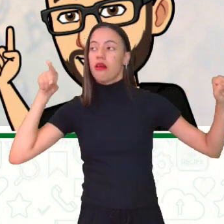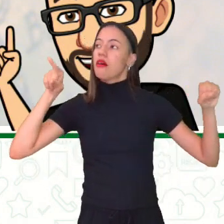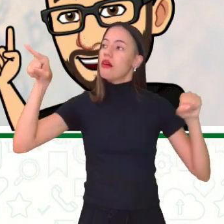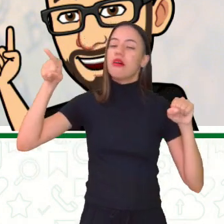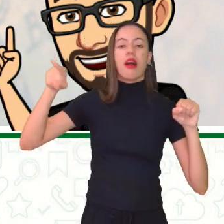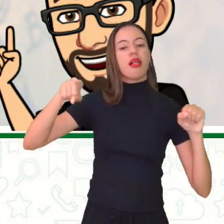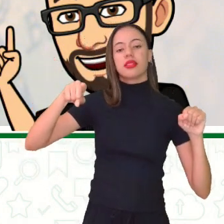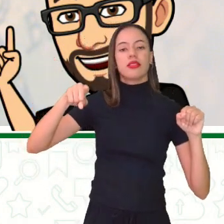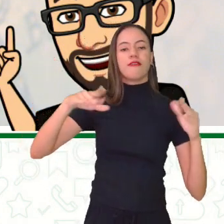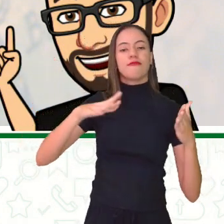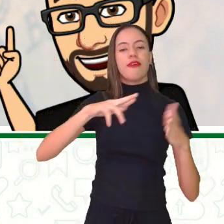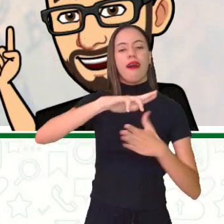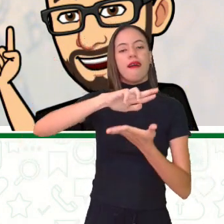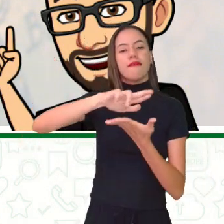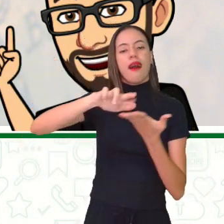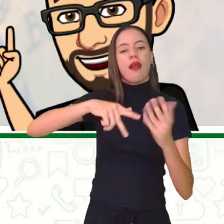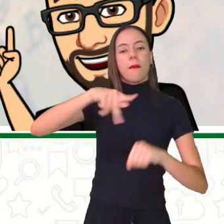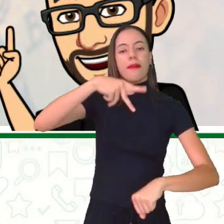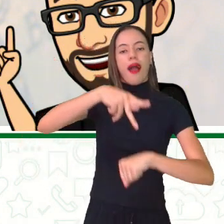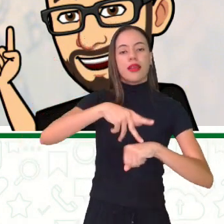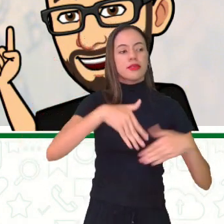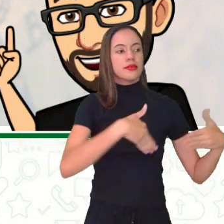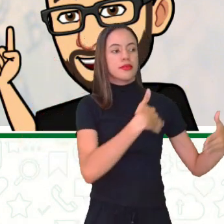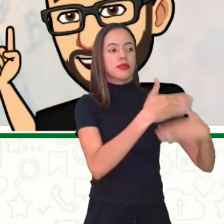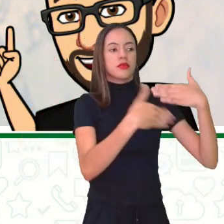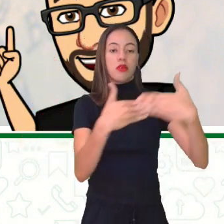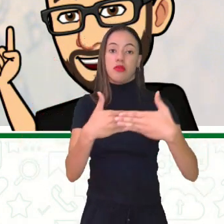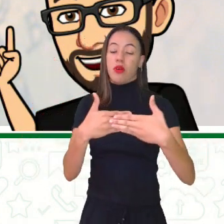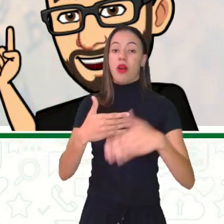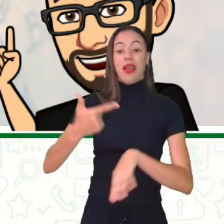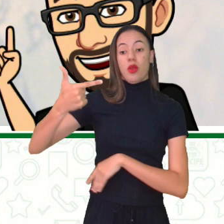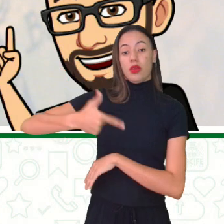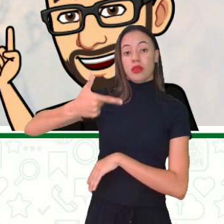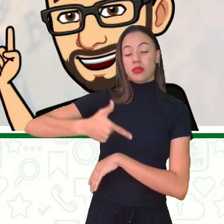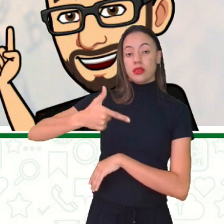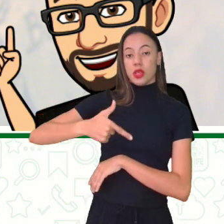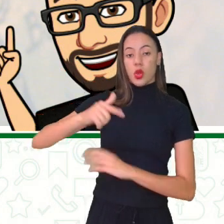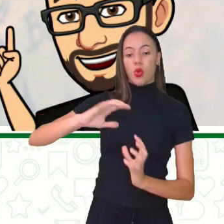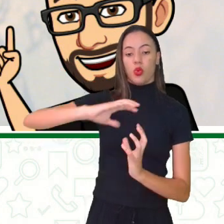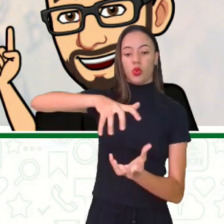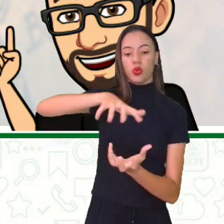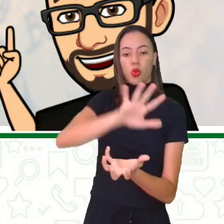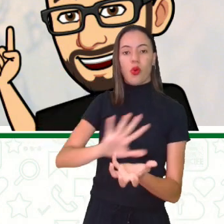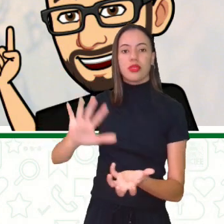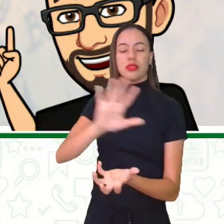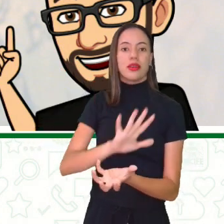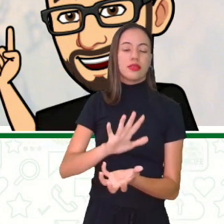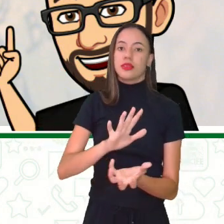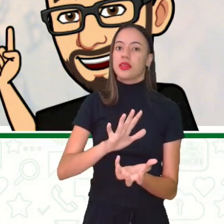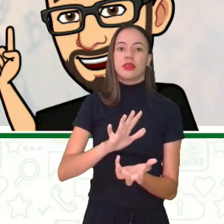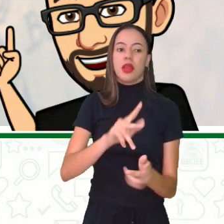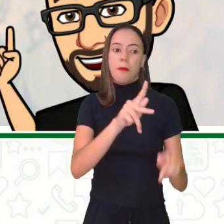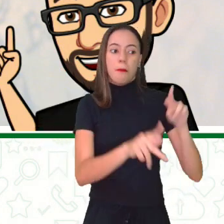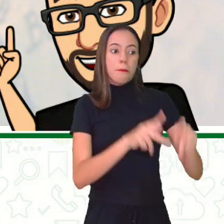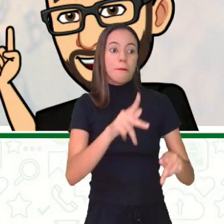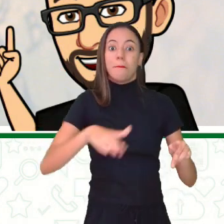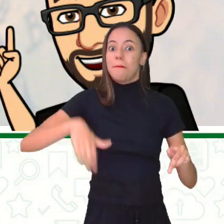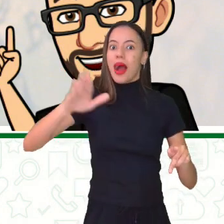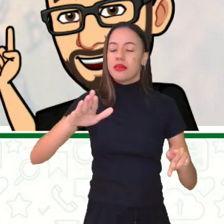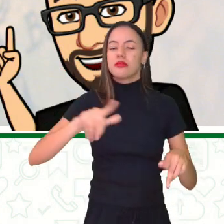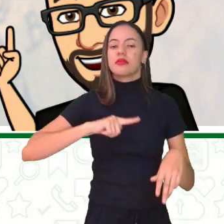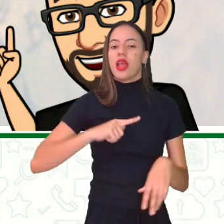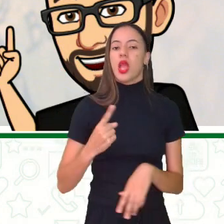vários países, certo? E é o segundo continente mais populoso da Terra, com cerca de 1 bilhão de